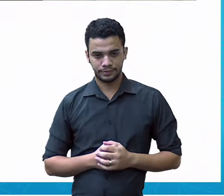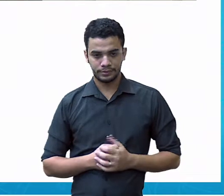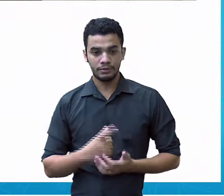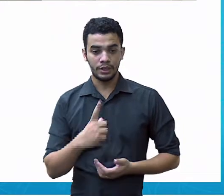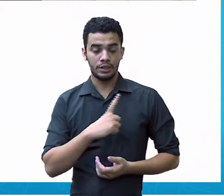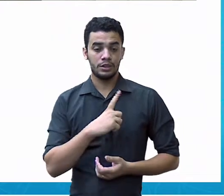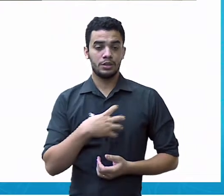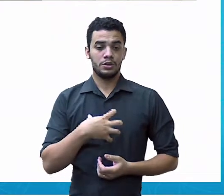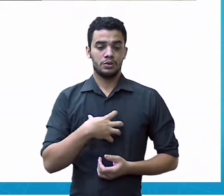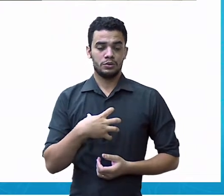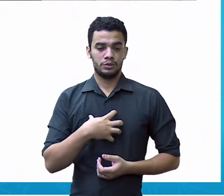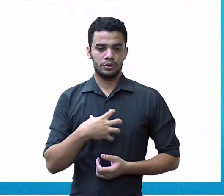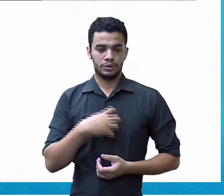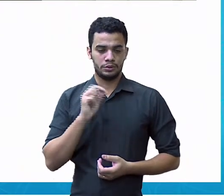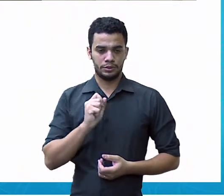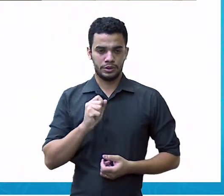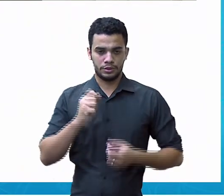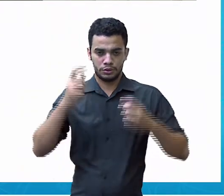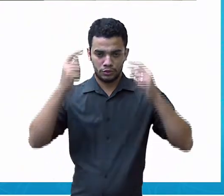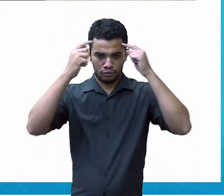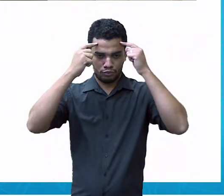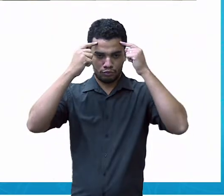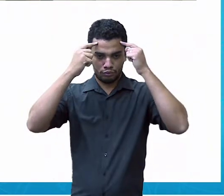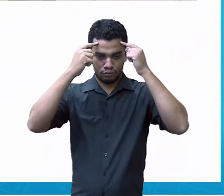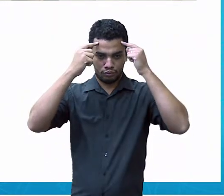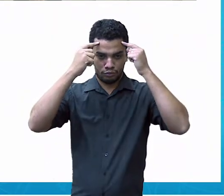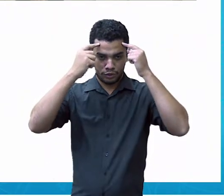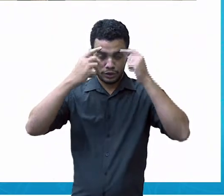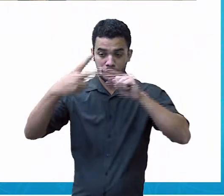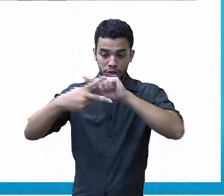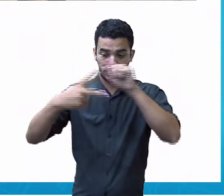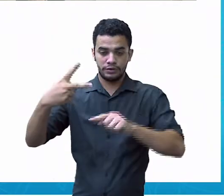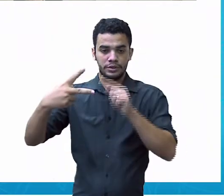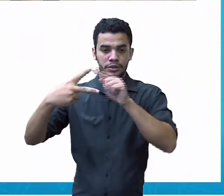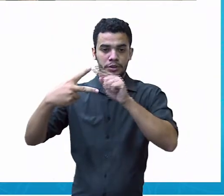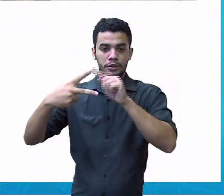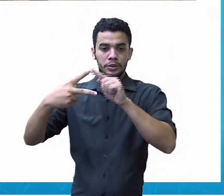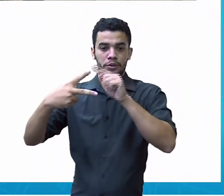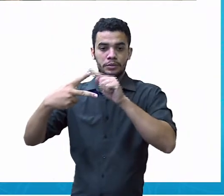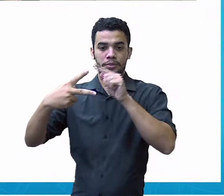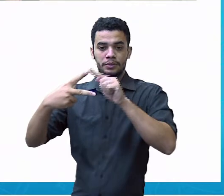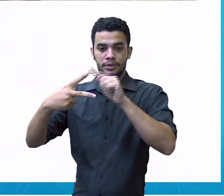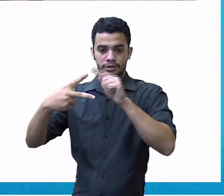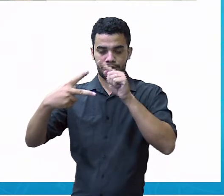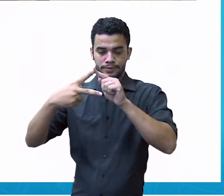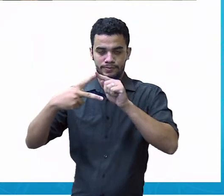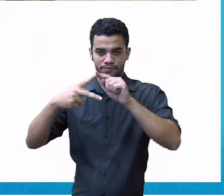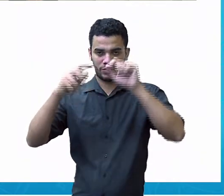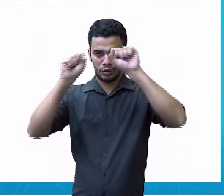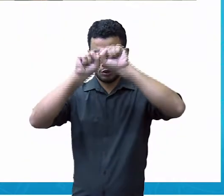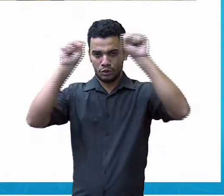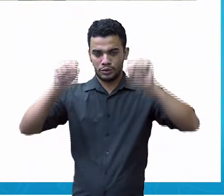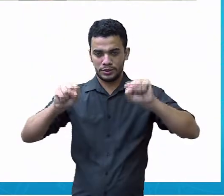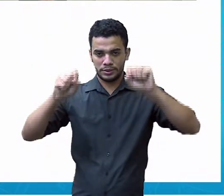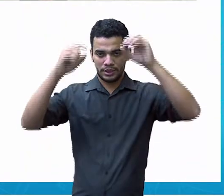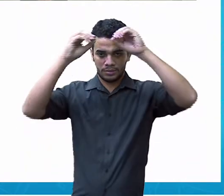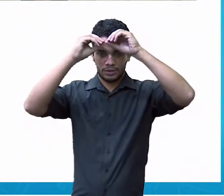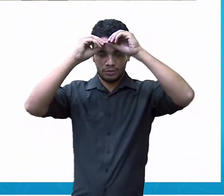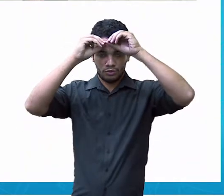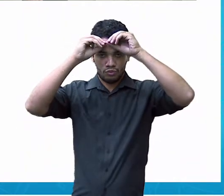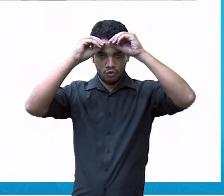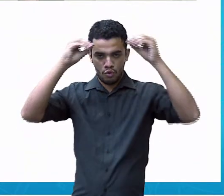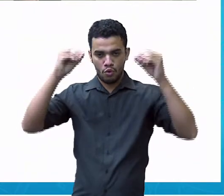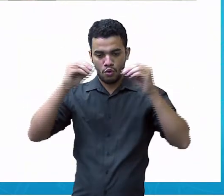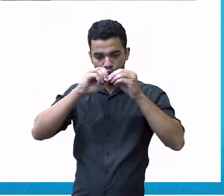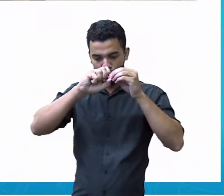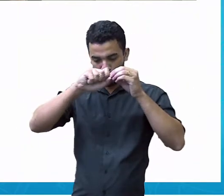nervoso central, que nós falamos no início, formado pelo encéfalo e pela medula espinhal, como é